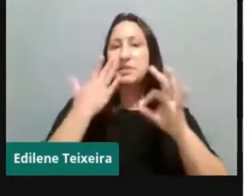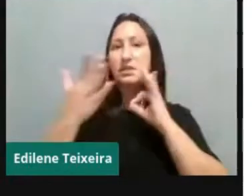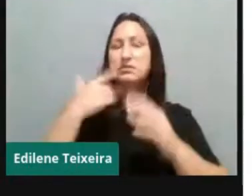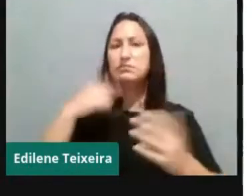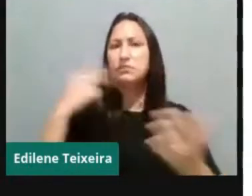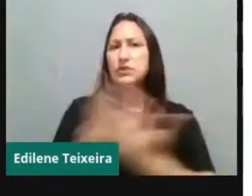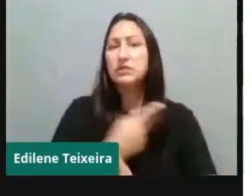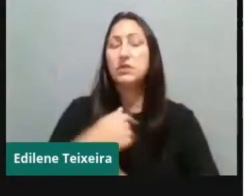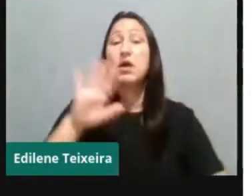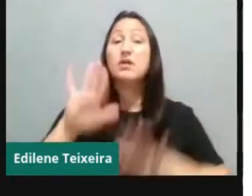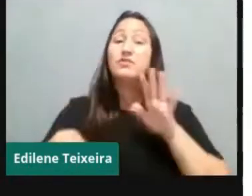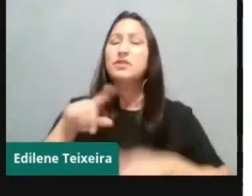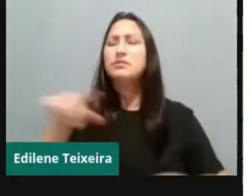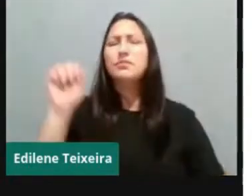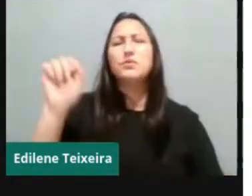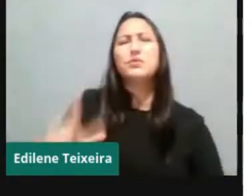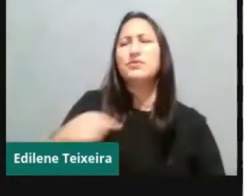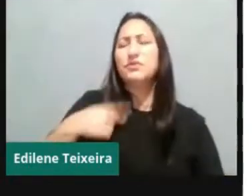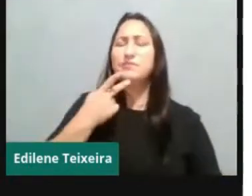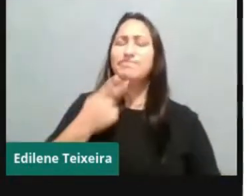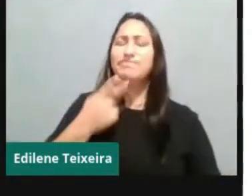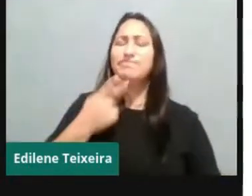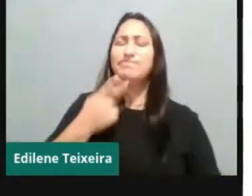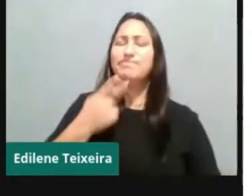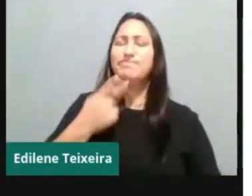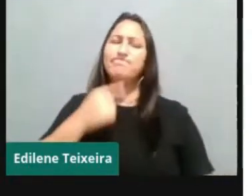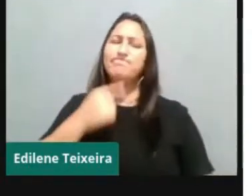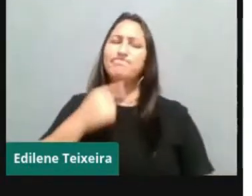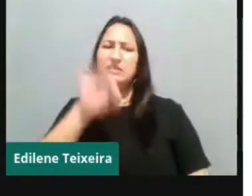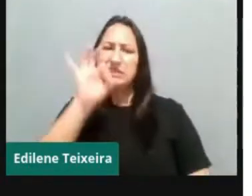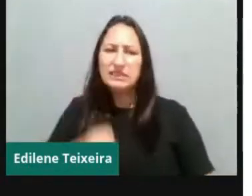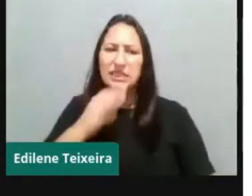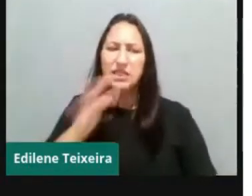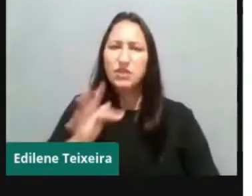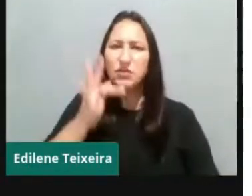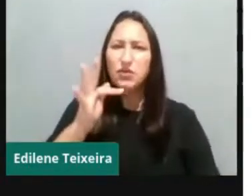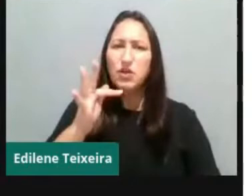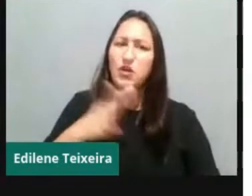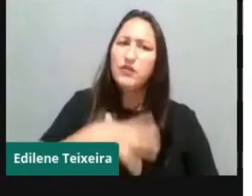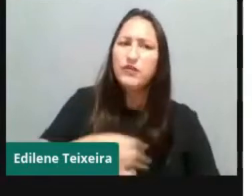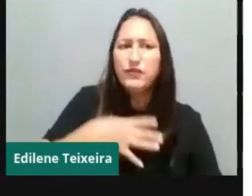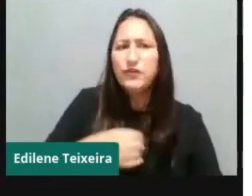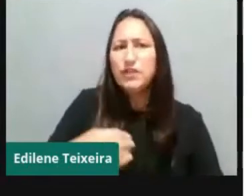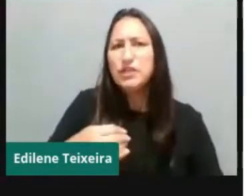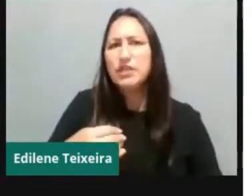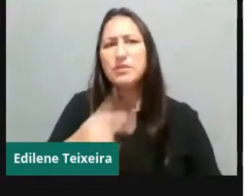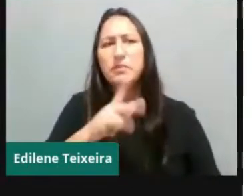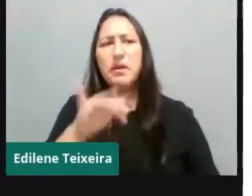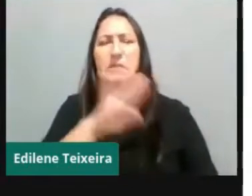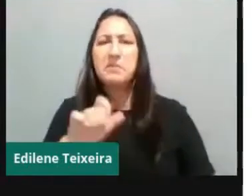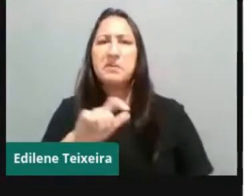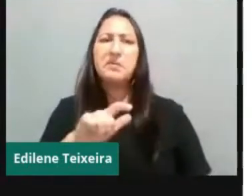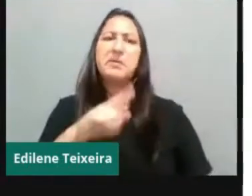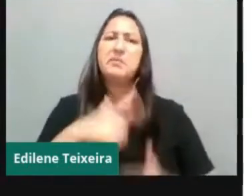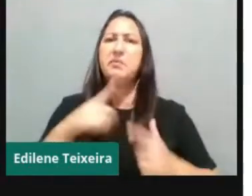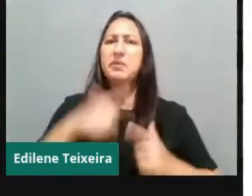filhos de pessoas com transtorno, né? Então, um ano após o experimento, 6 voluntários